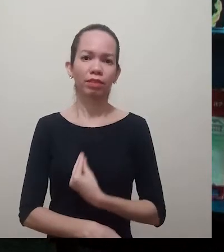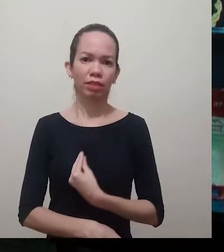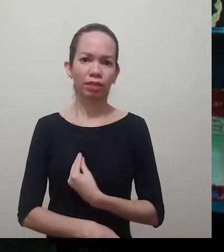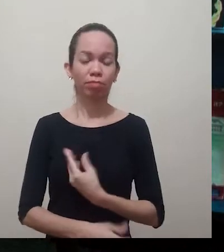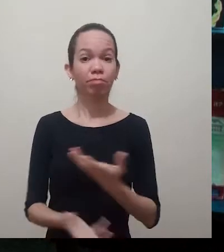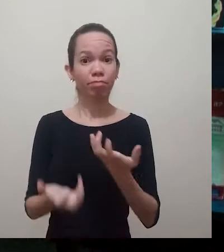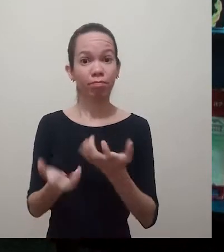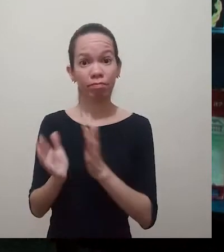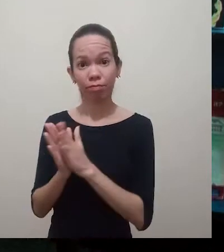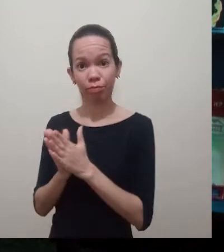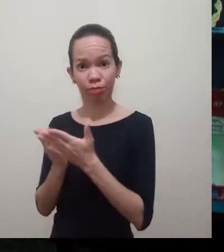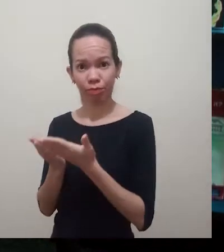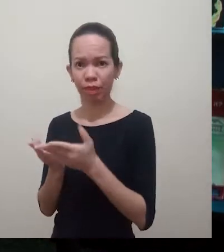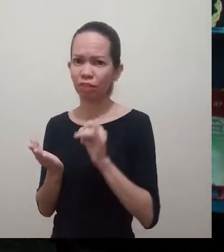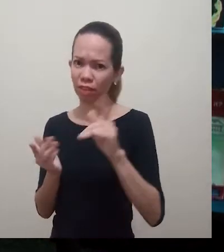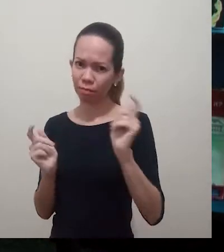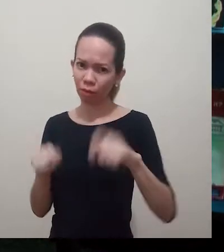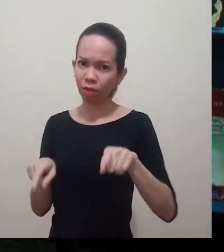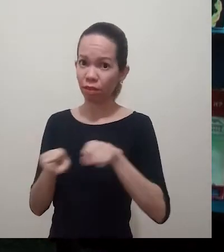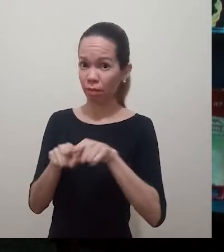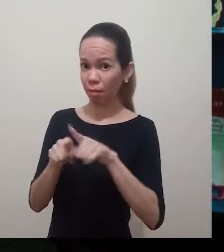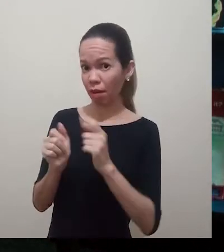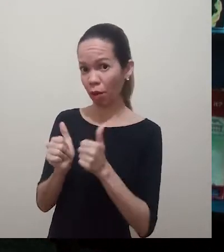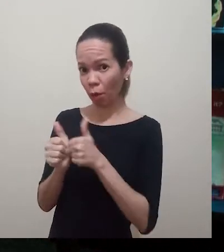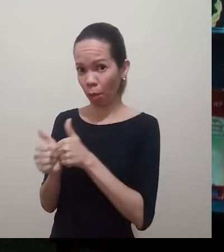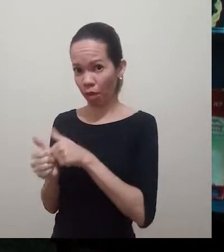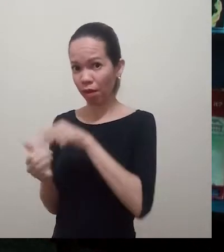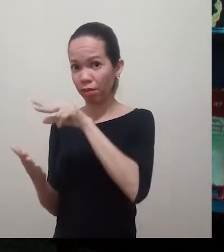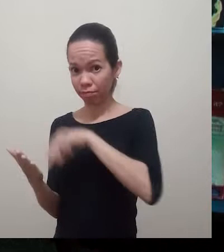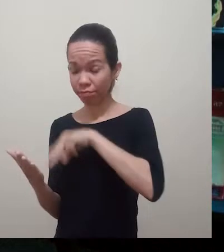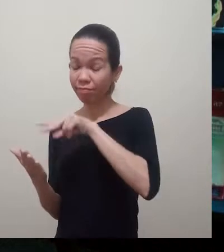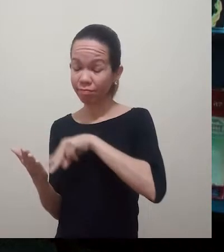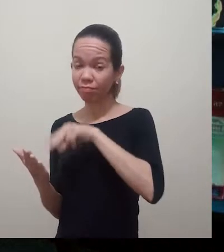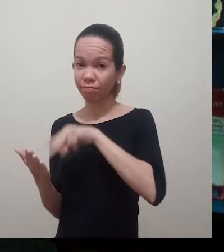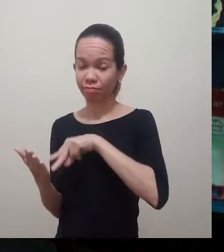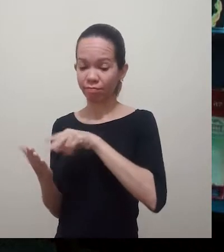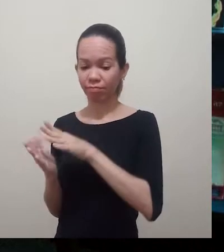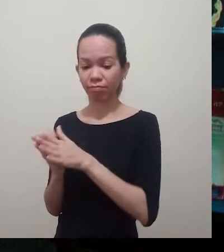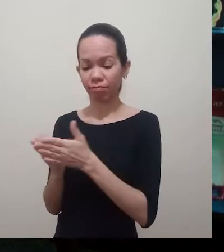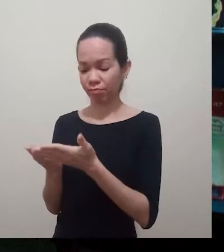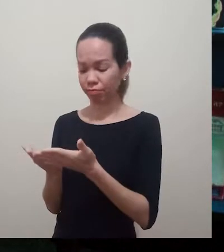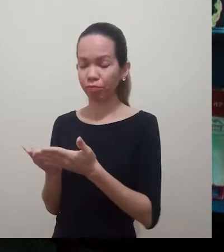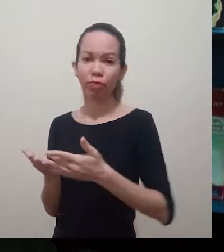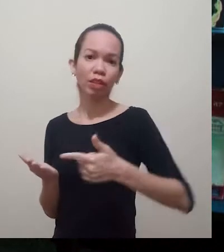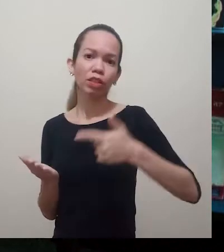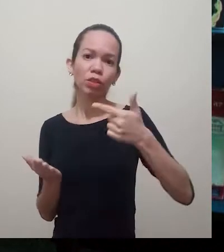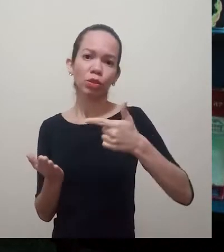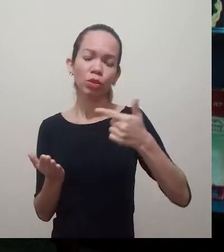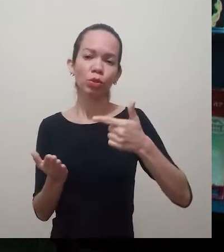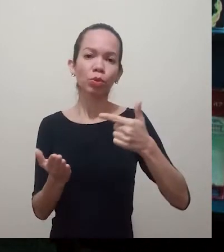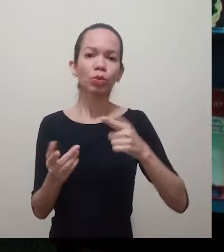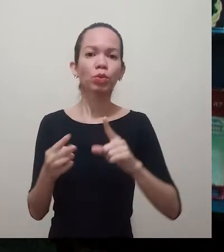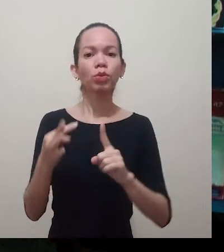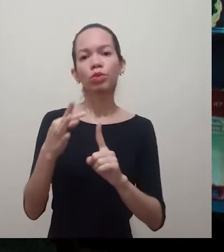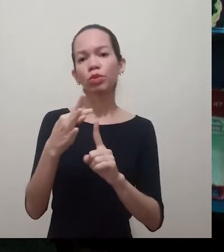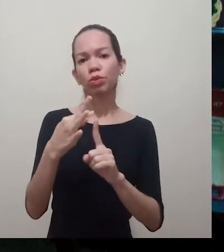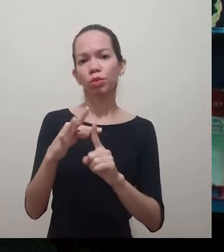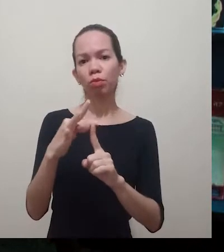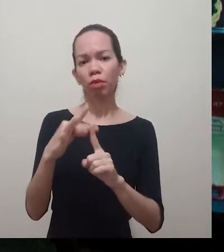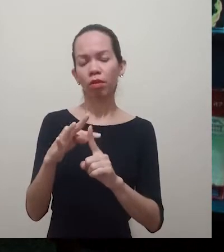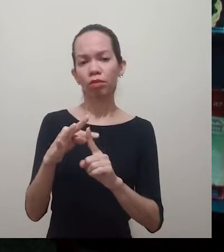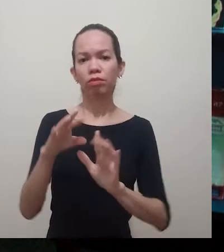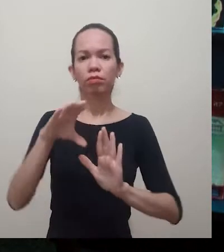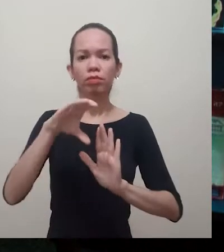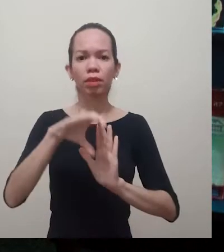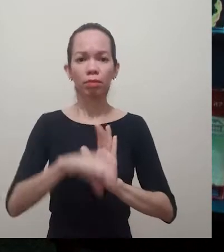gostaria de abrir se você puder acompanhar a segunda carta do apóstolo paulo a